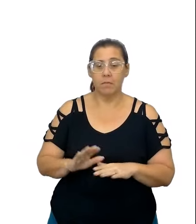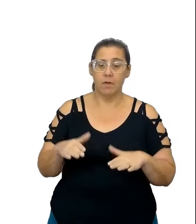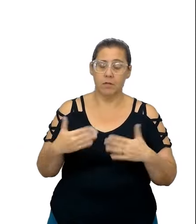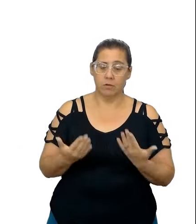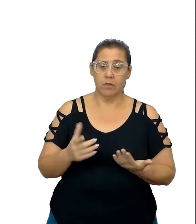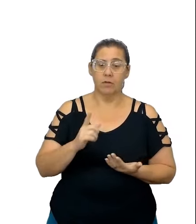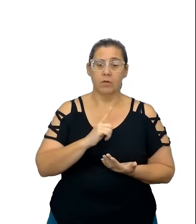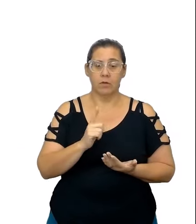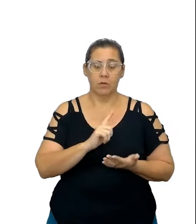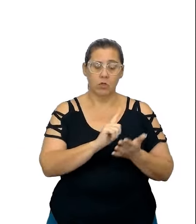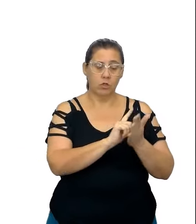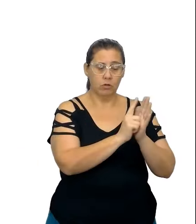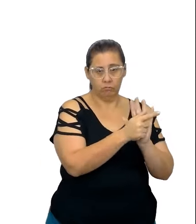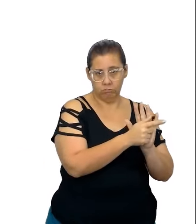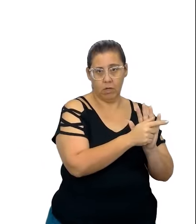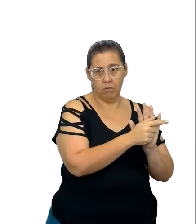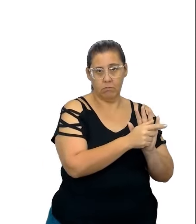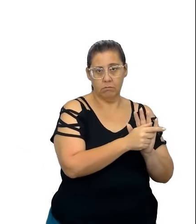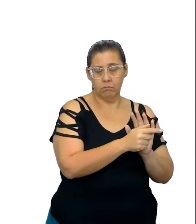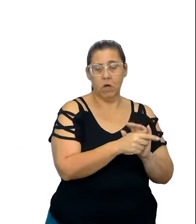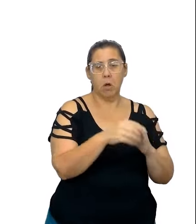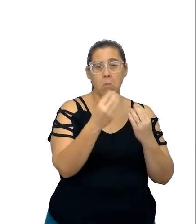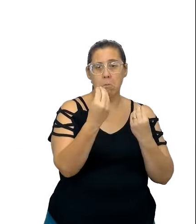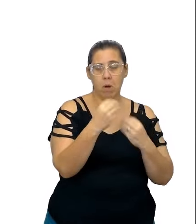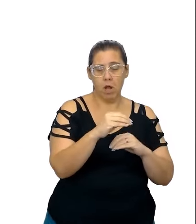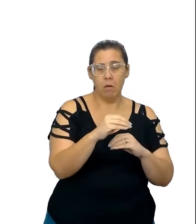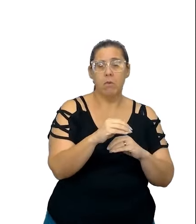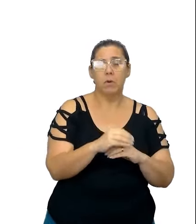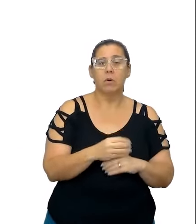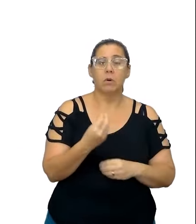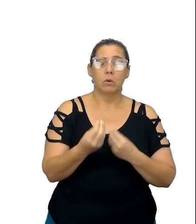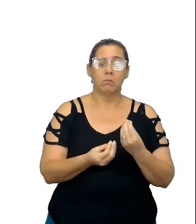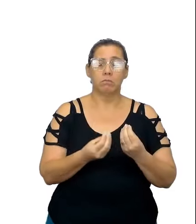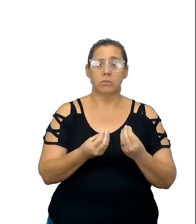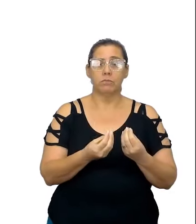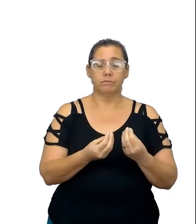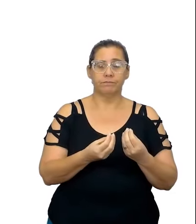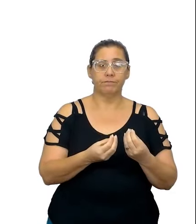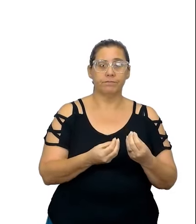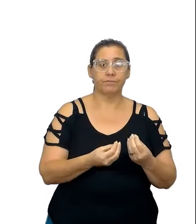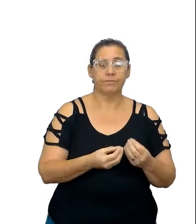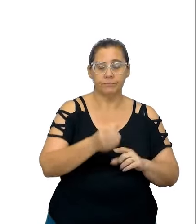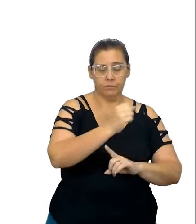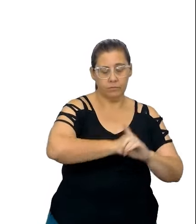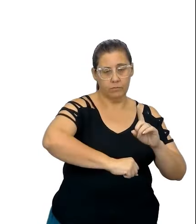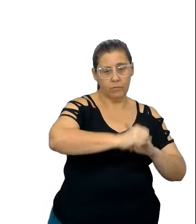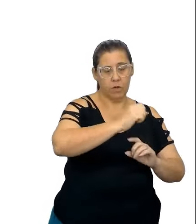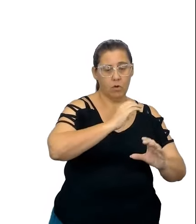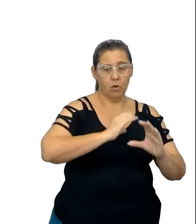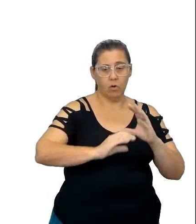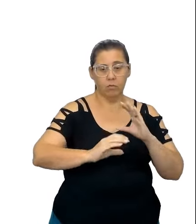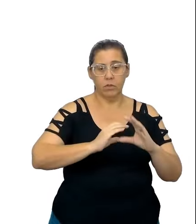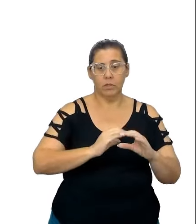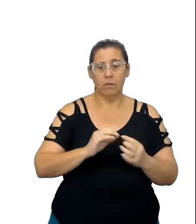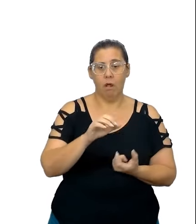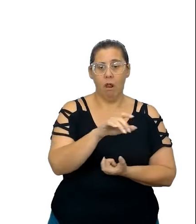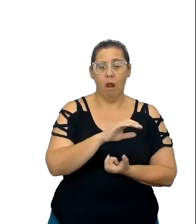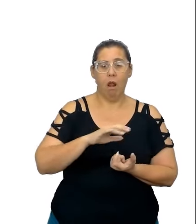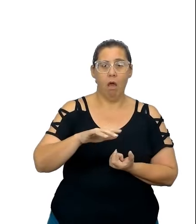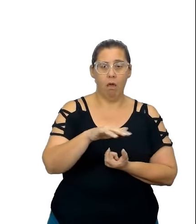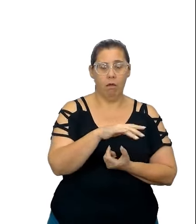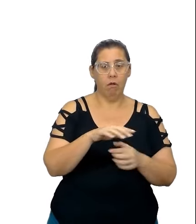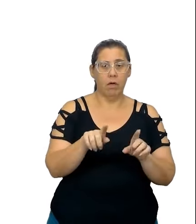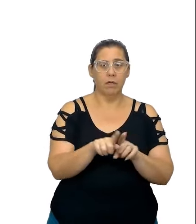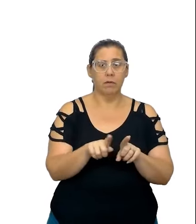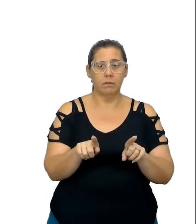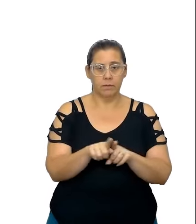aí o gênero meme, domínio social de comunicação, letramento como diversidade cultural, hipermodal e